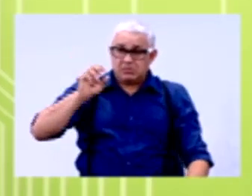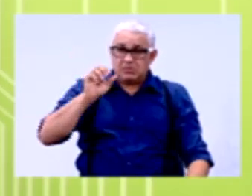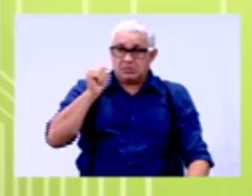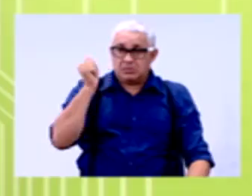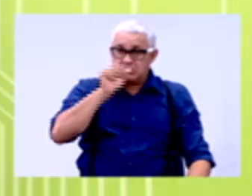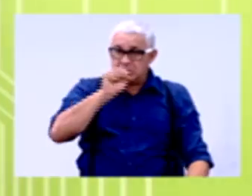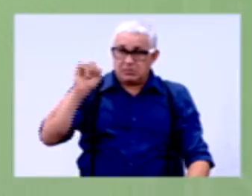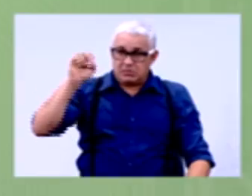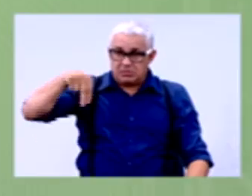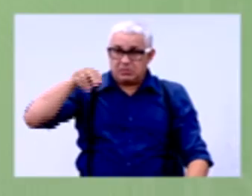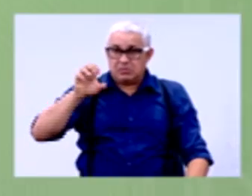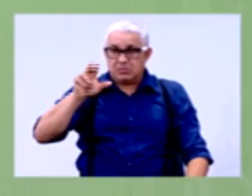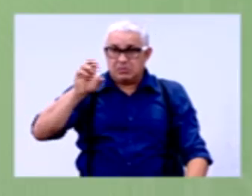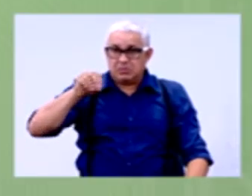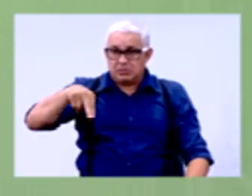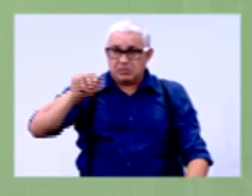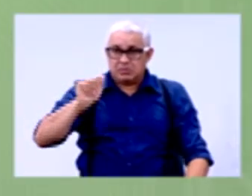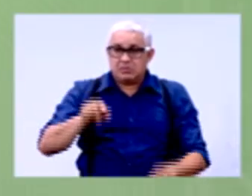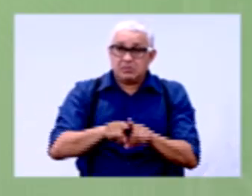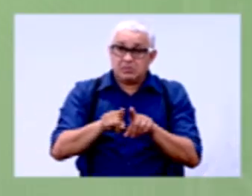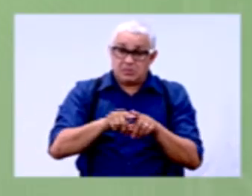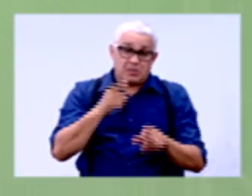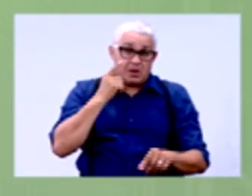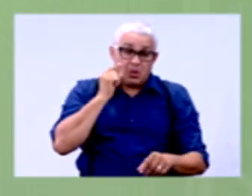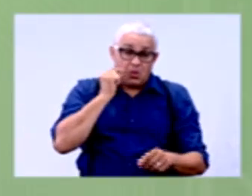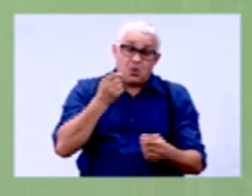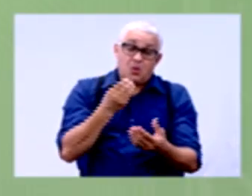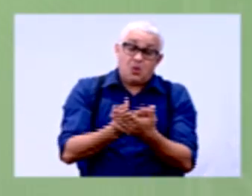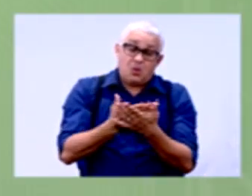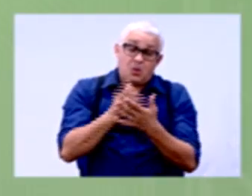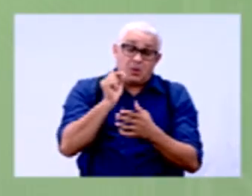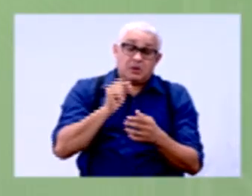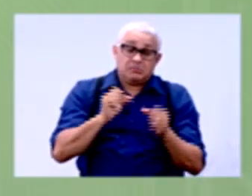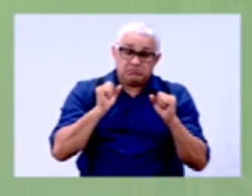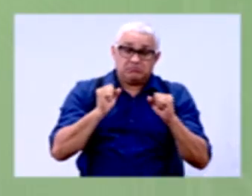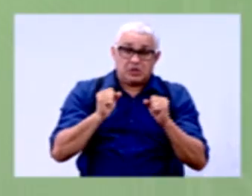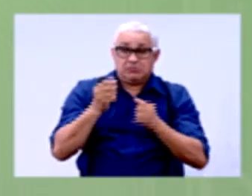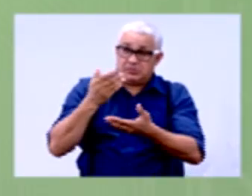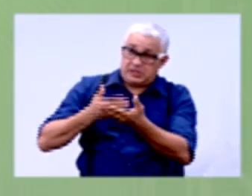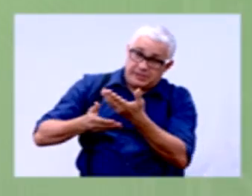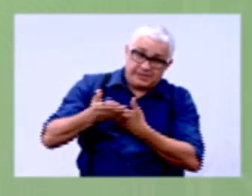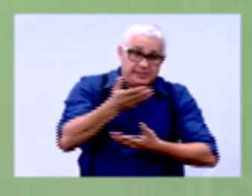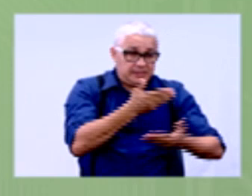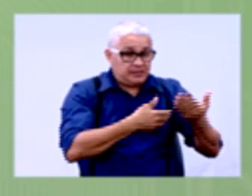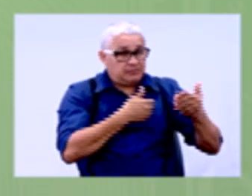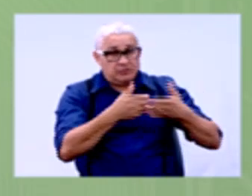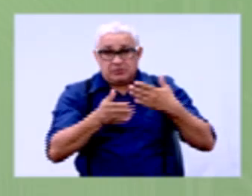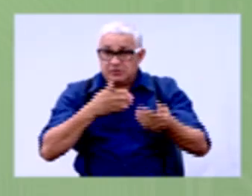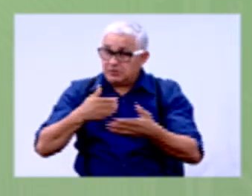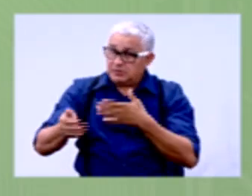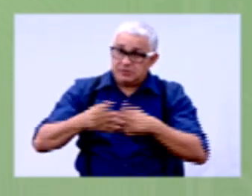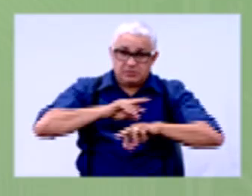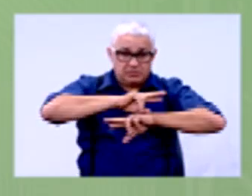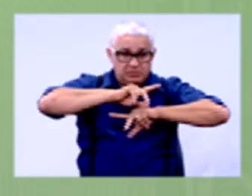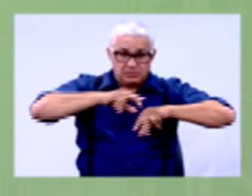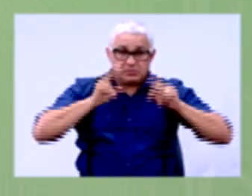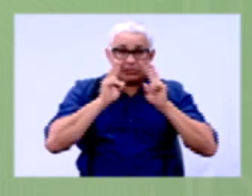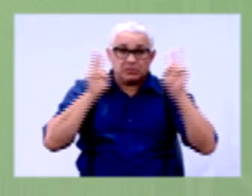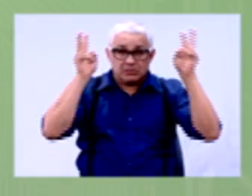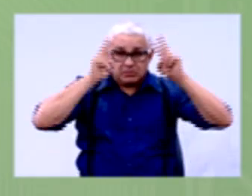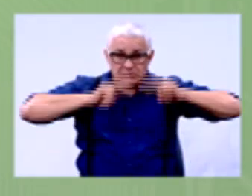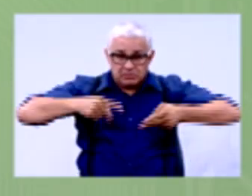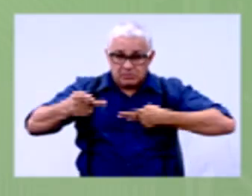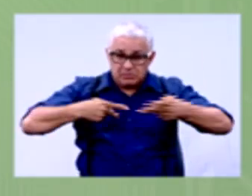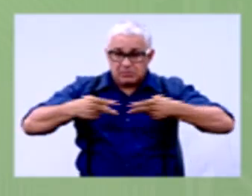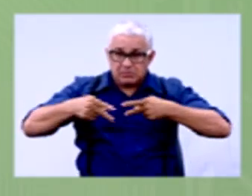passada. Nós vimos também, que a gente pode interagir com qualquer elemento visual do projeto